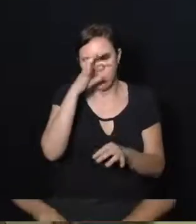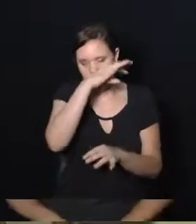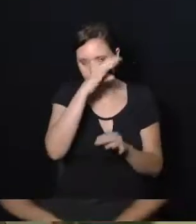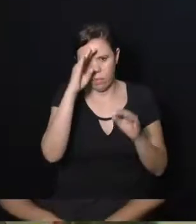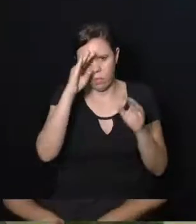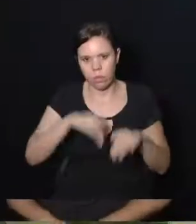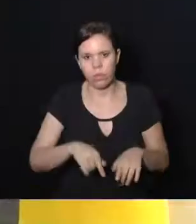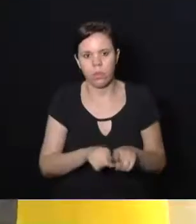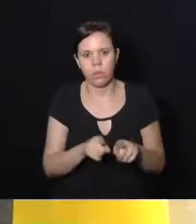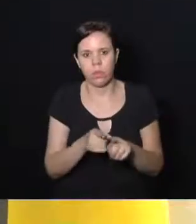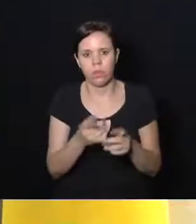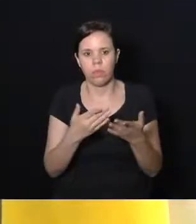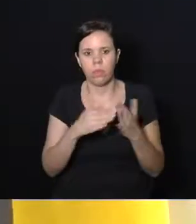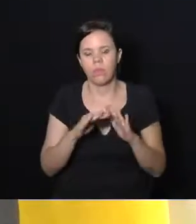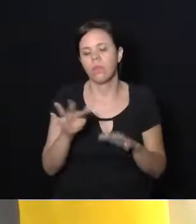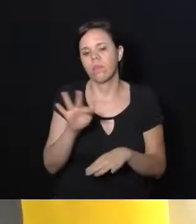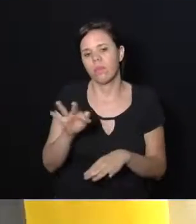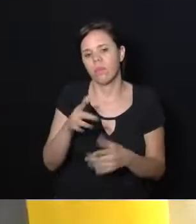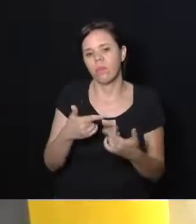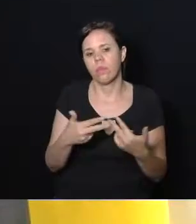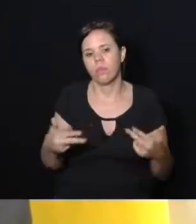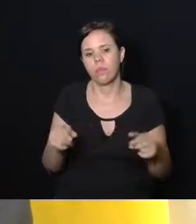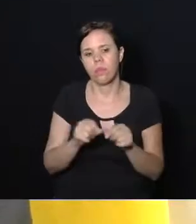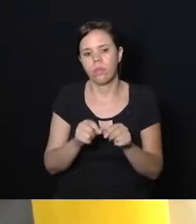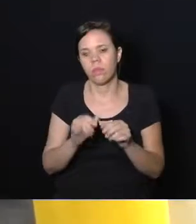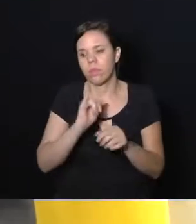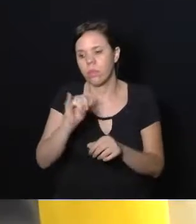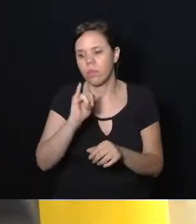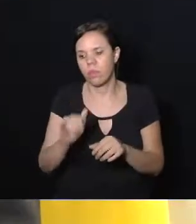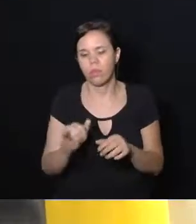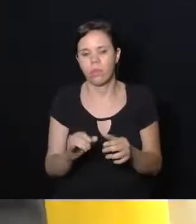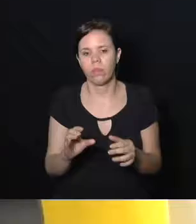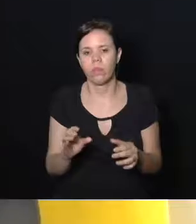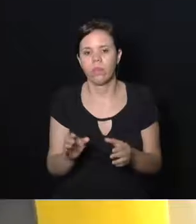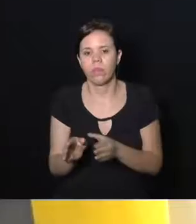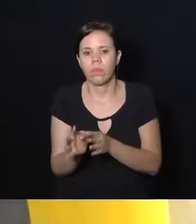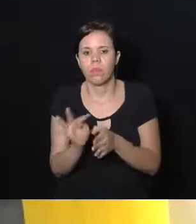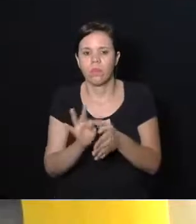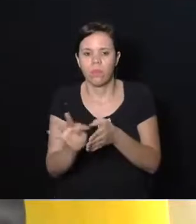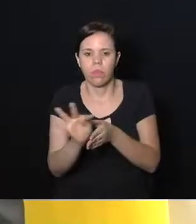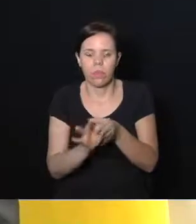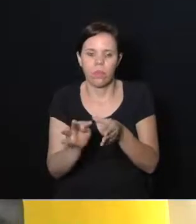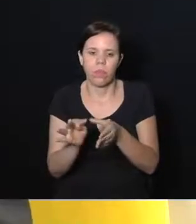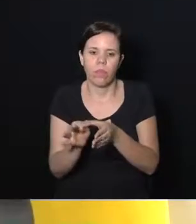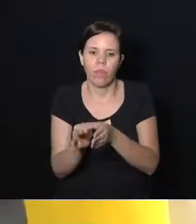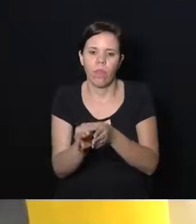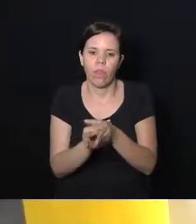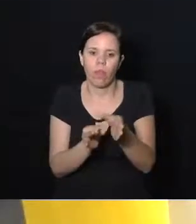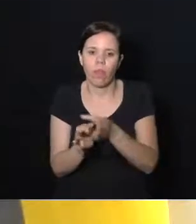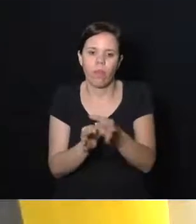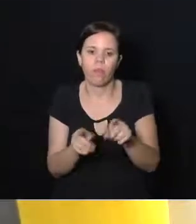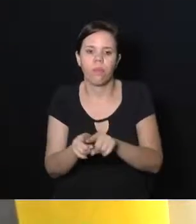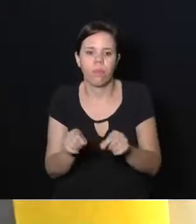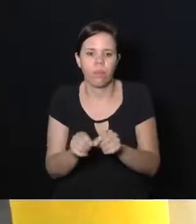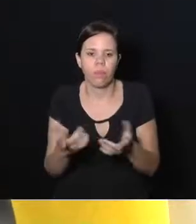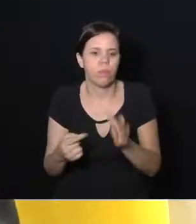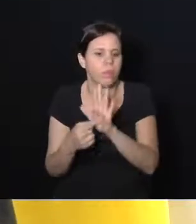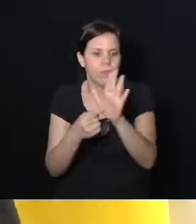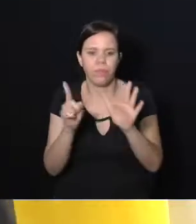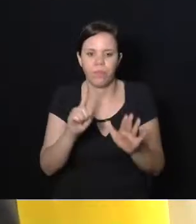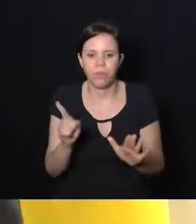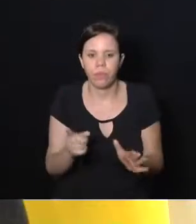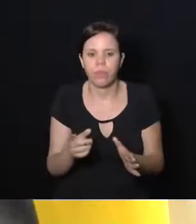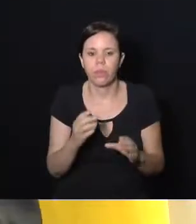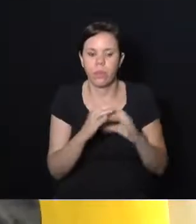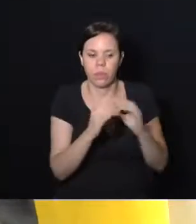deverá comunicar formalmente a situação do menor ao Conselho Tutelar. Não estando ou não sendo apresentado, o pai é